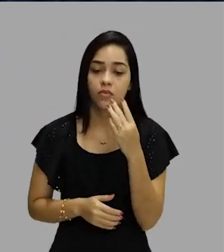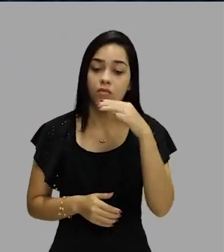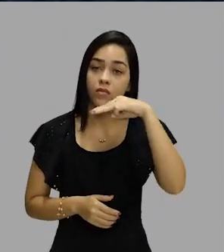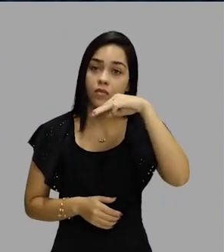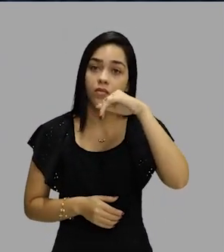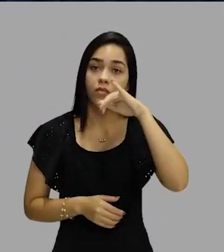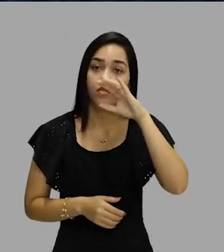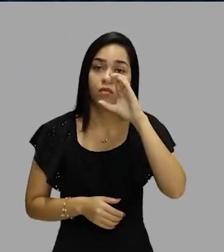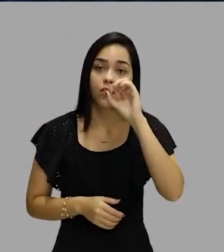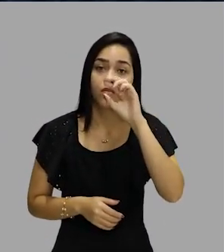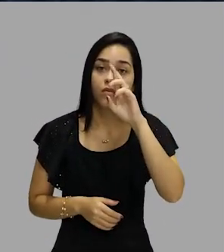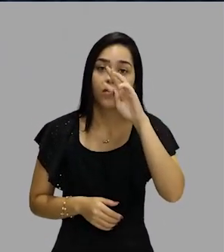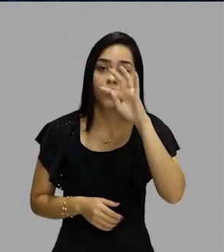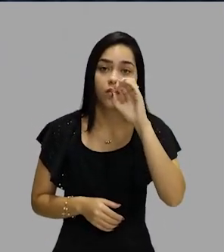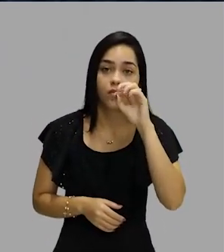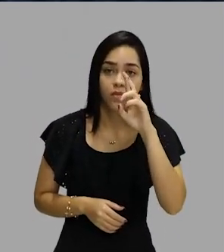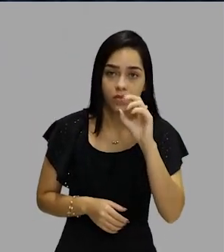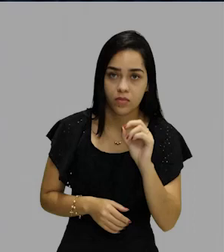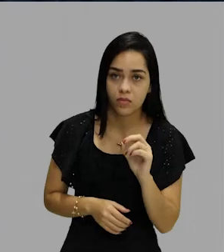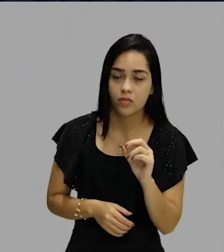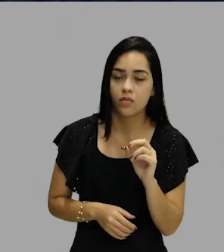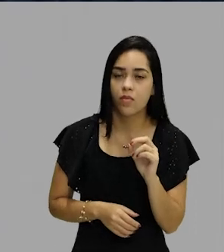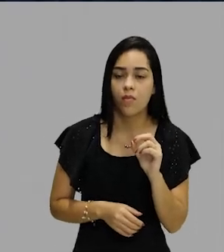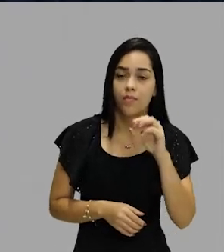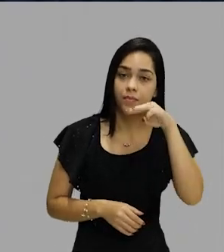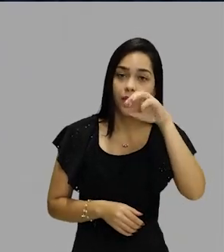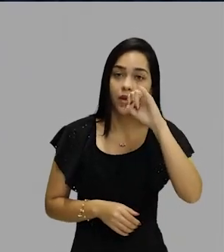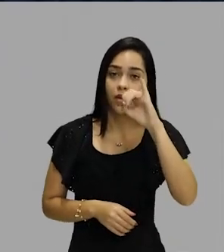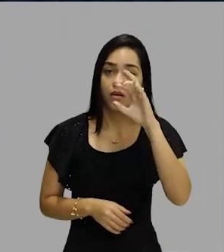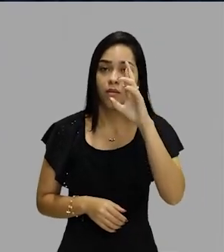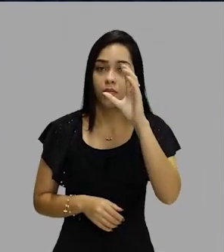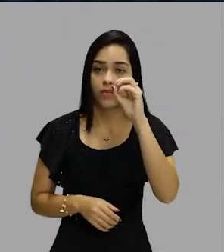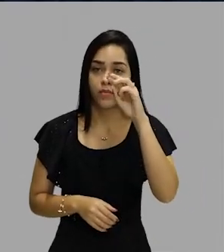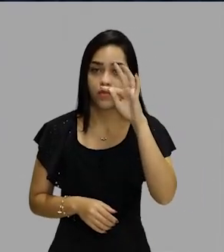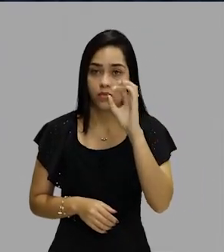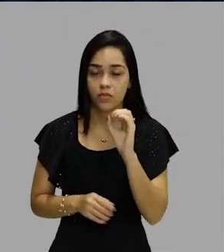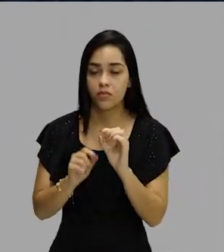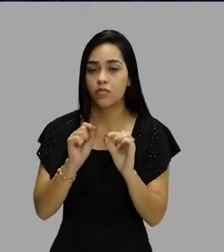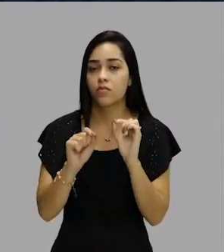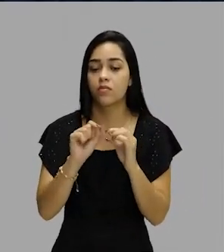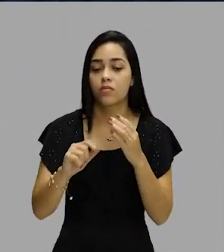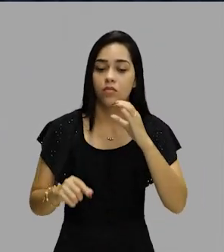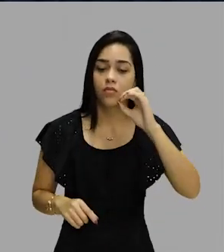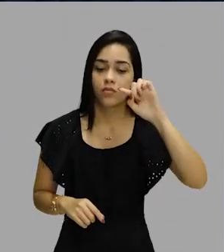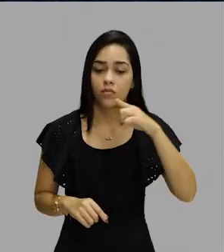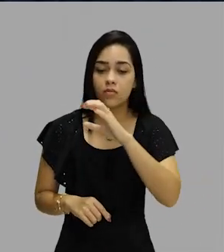micrômetros. Esse termo aqui, micrômetro, ele é especificado como